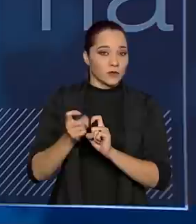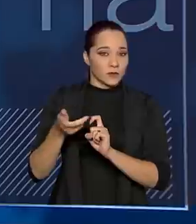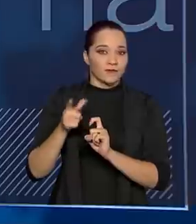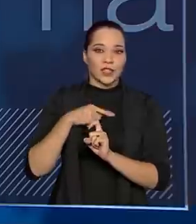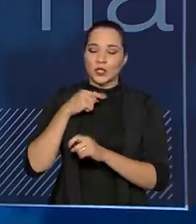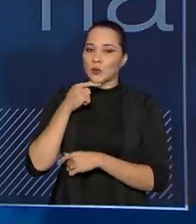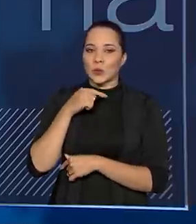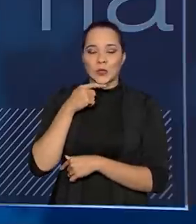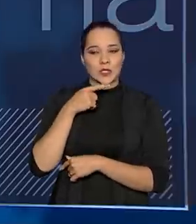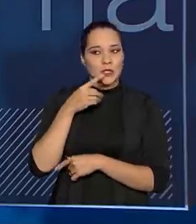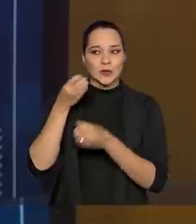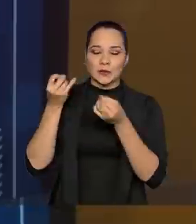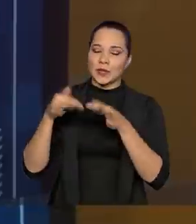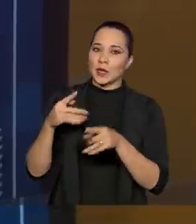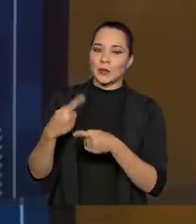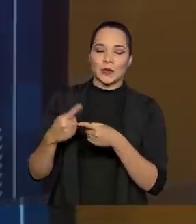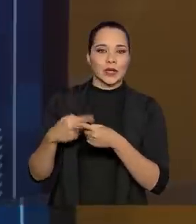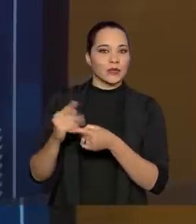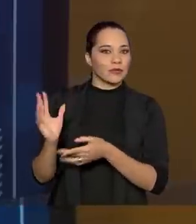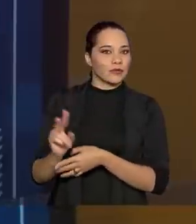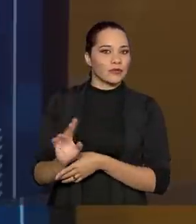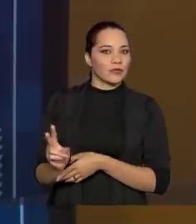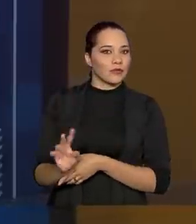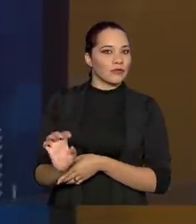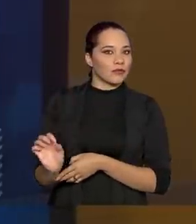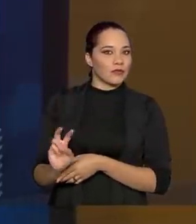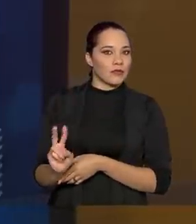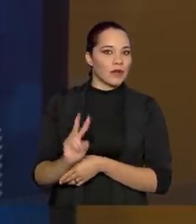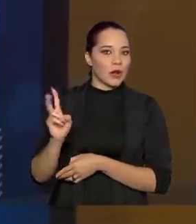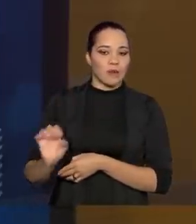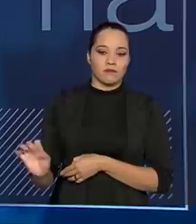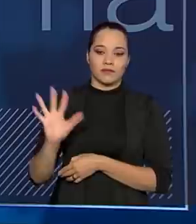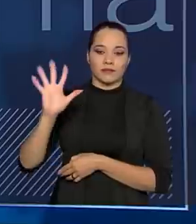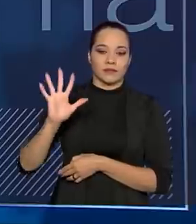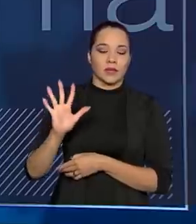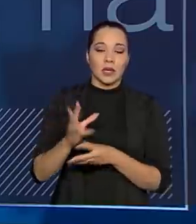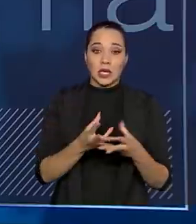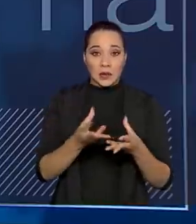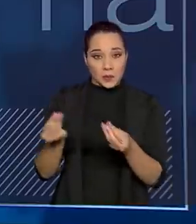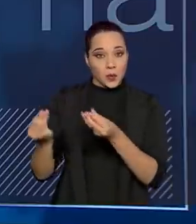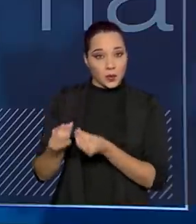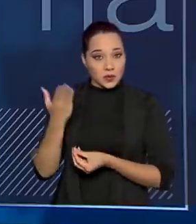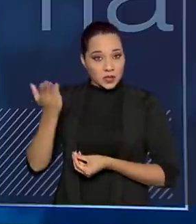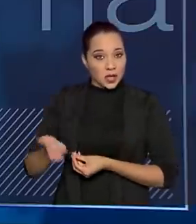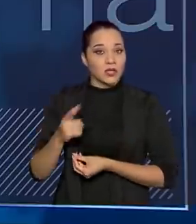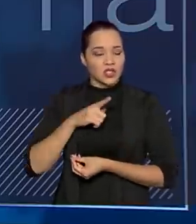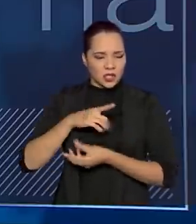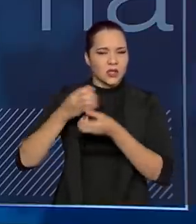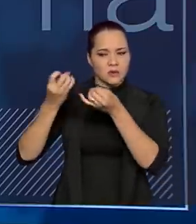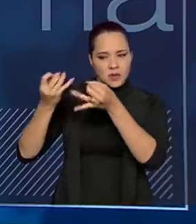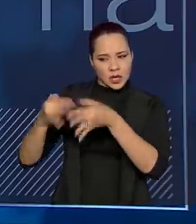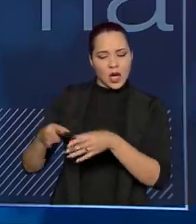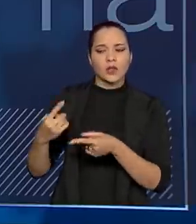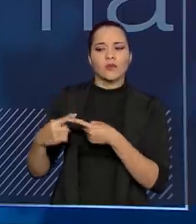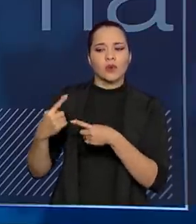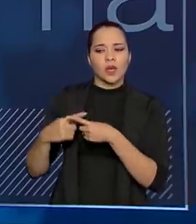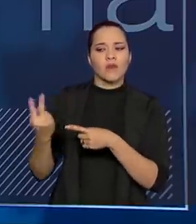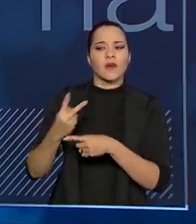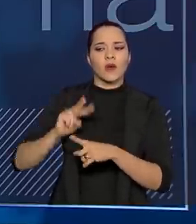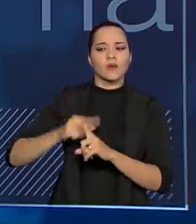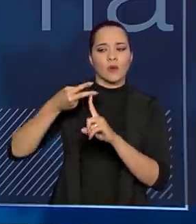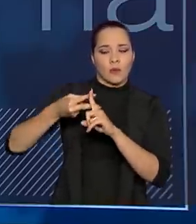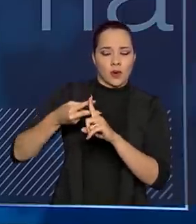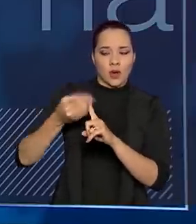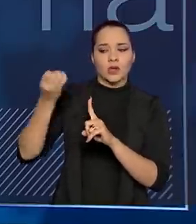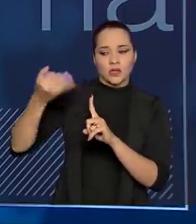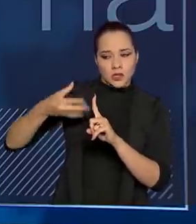não conseguimos ver justificativa. Né? Mas foram casos isolados. Na maior parte dos casos, havia uma justificativa para aquele salto de preços